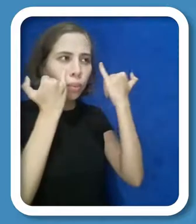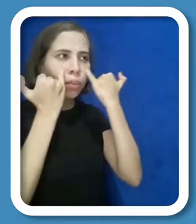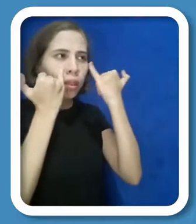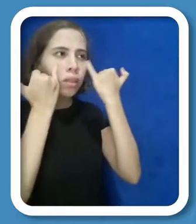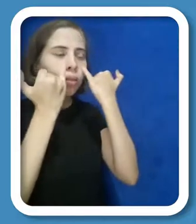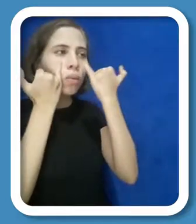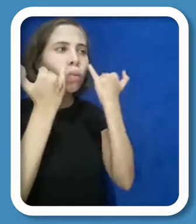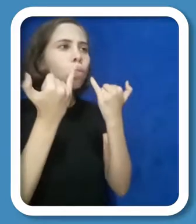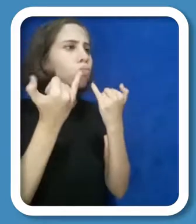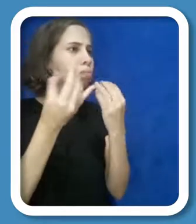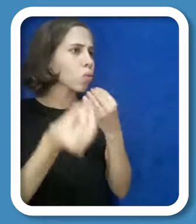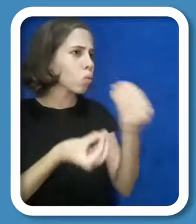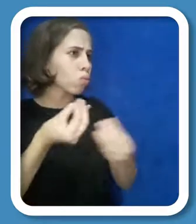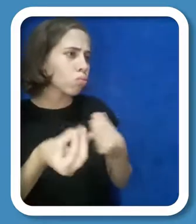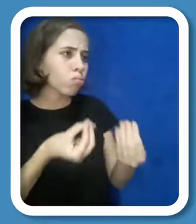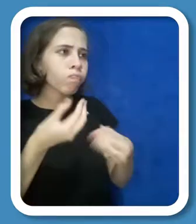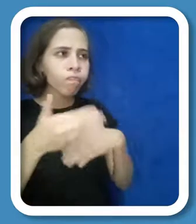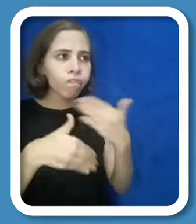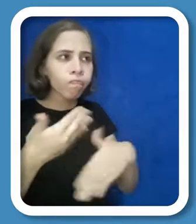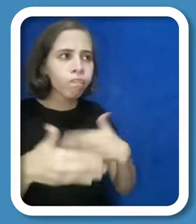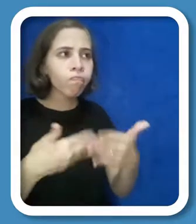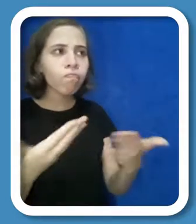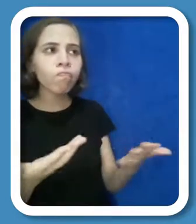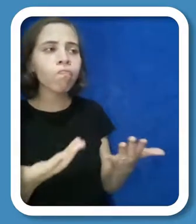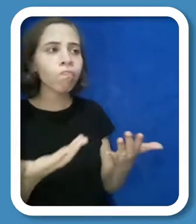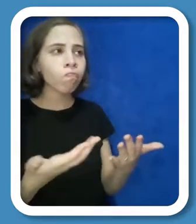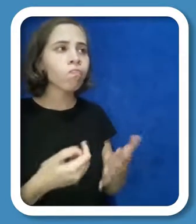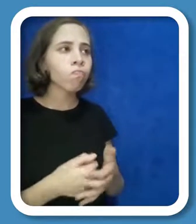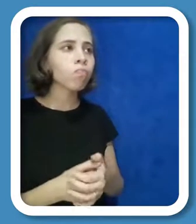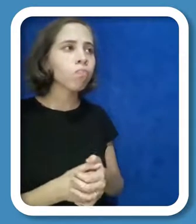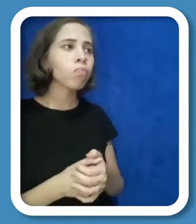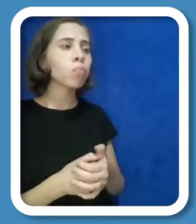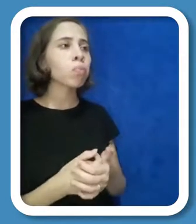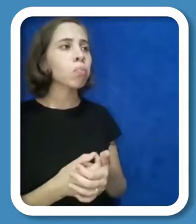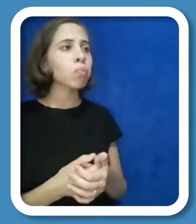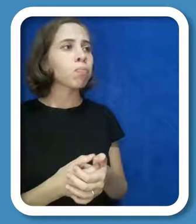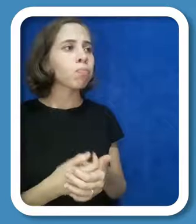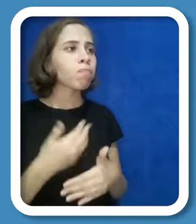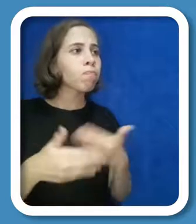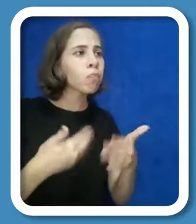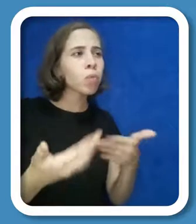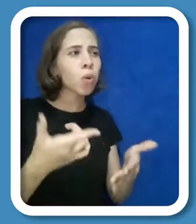informações de como devo proceder para